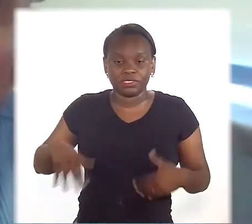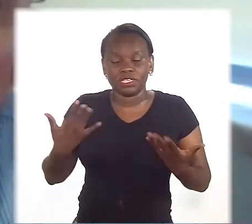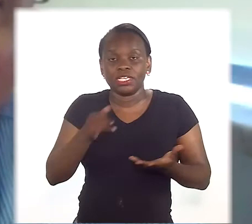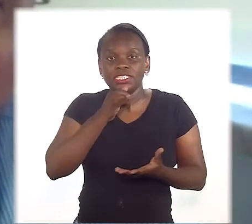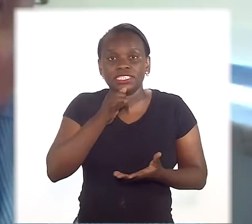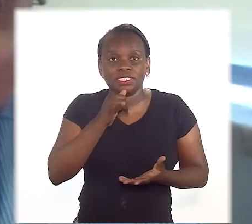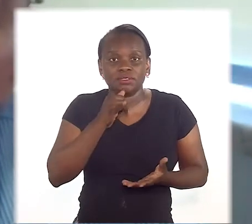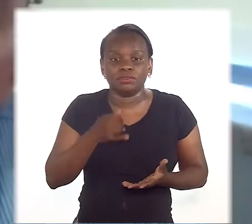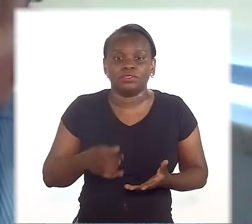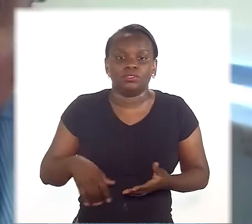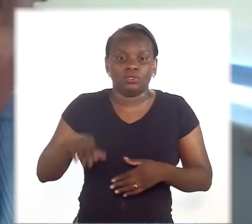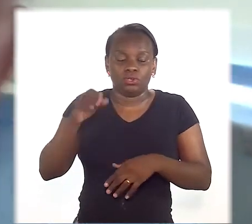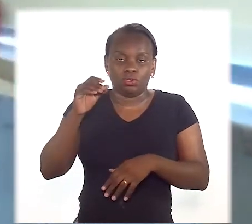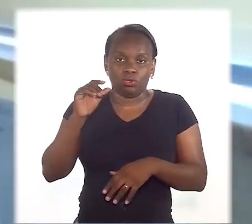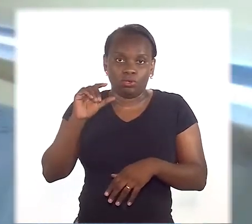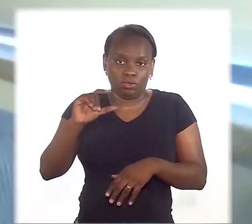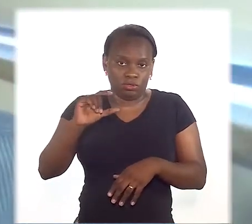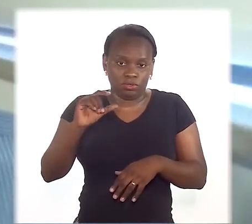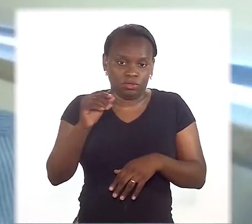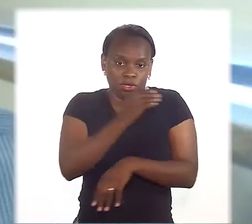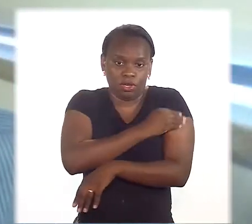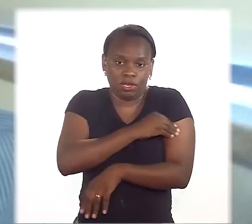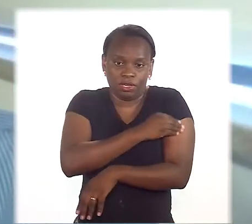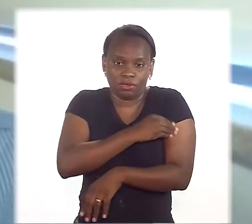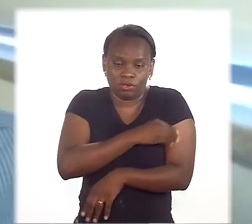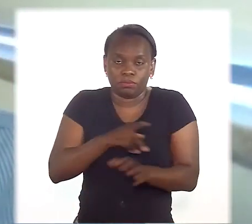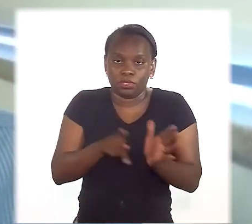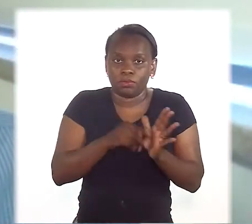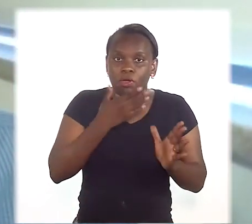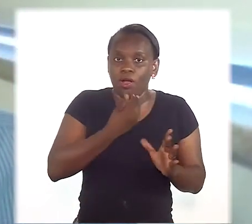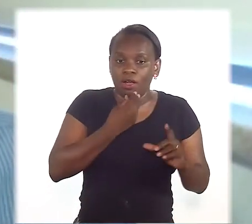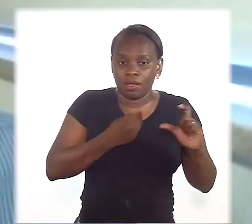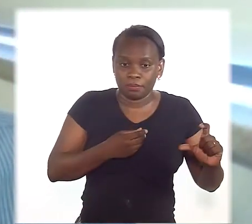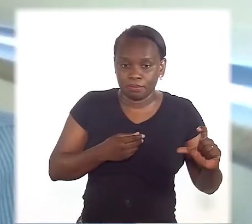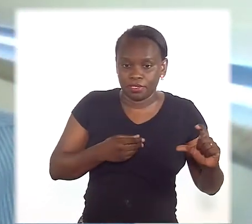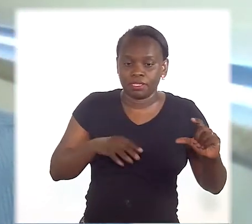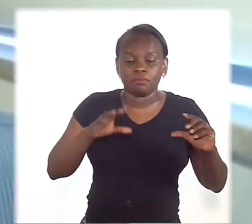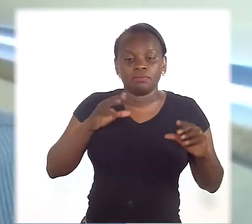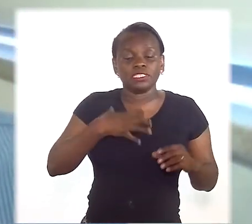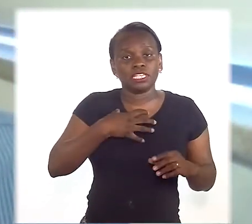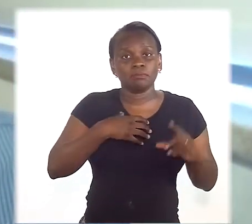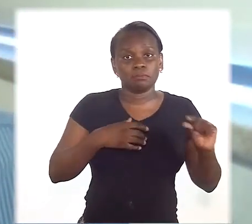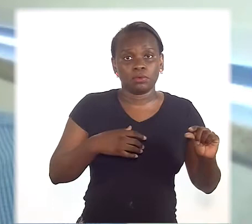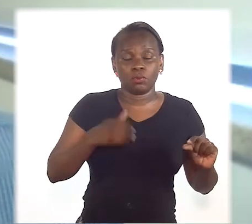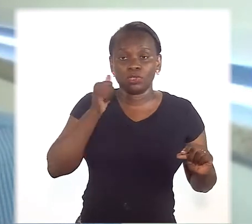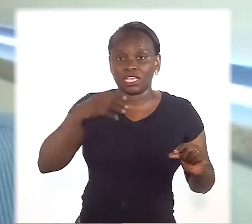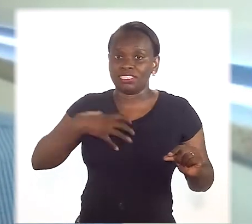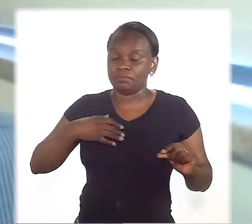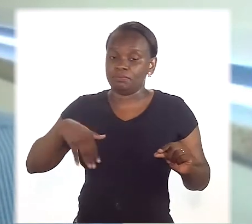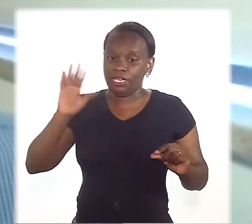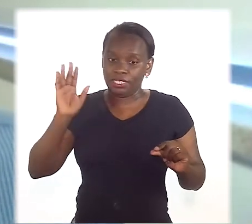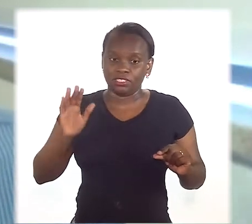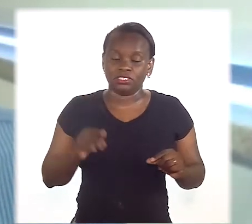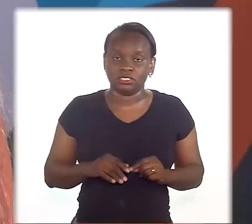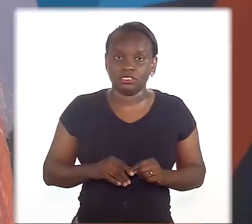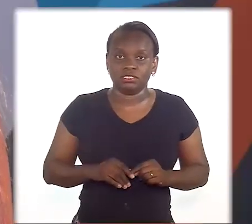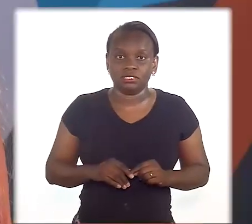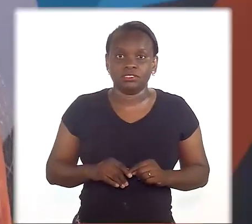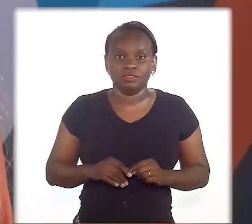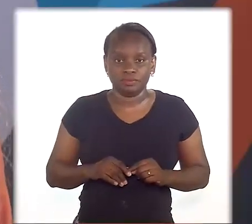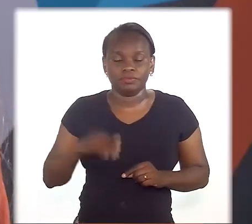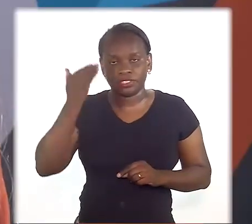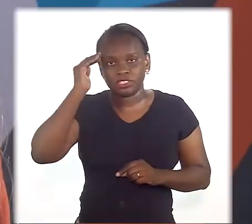por exemplo, uma unidade de álcool puro no homem tem um efeito menor do que na mulher. Em Se teoria,